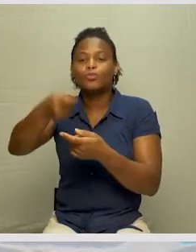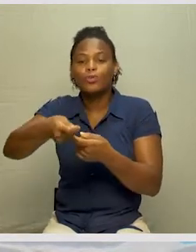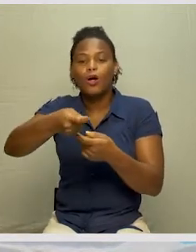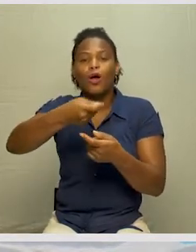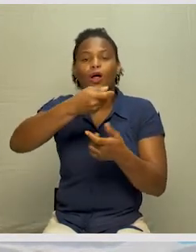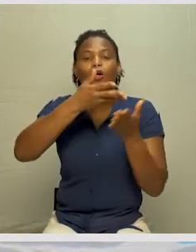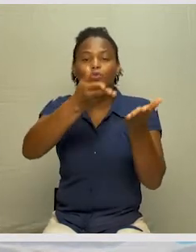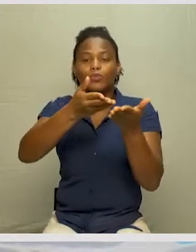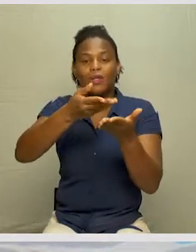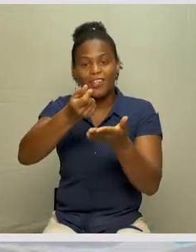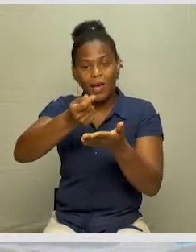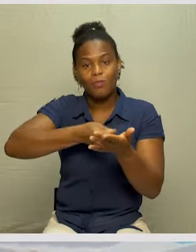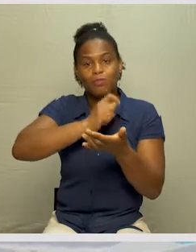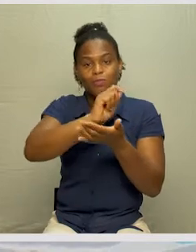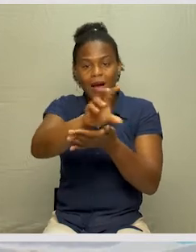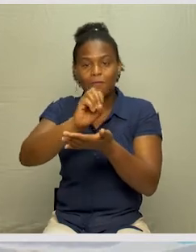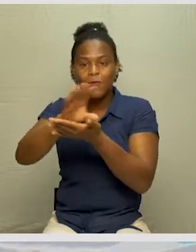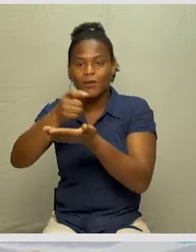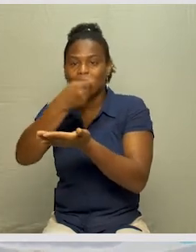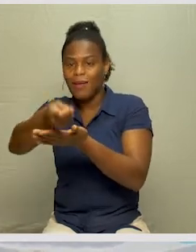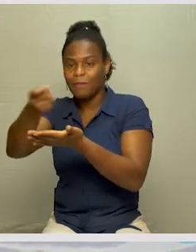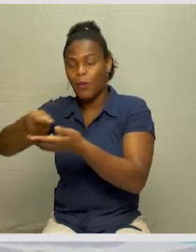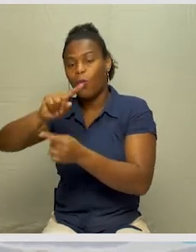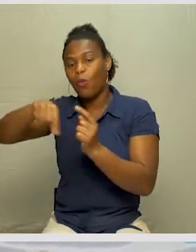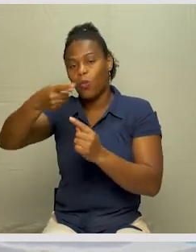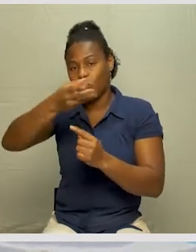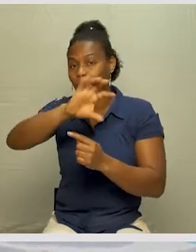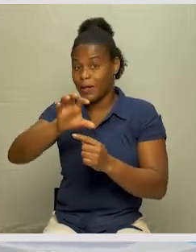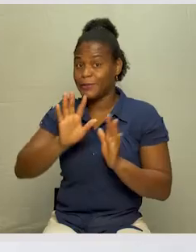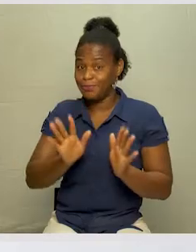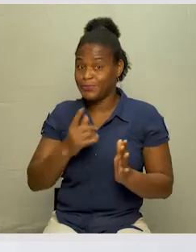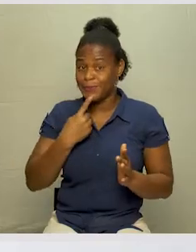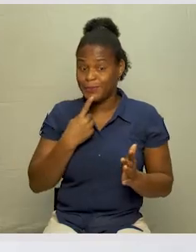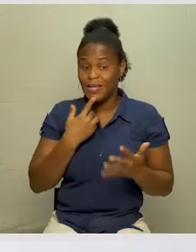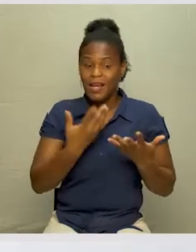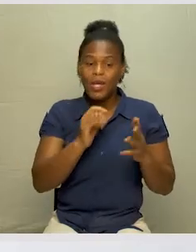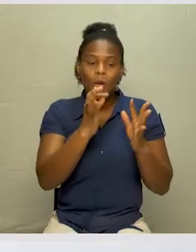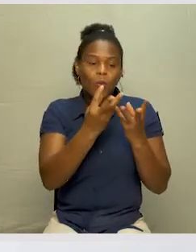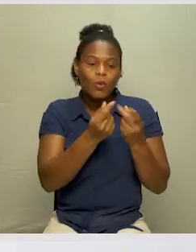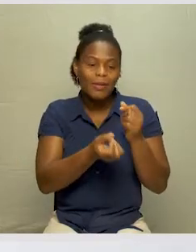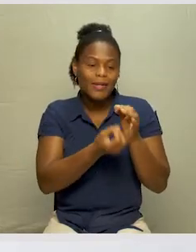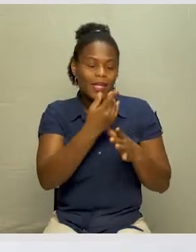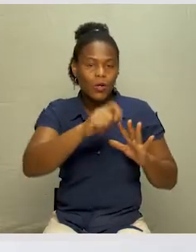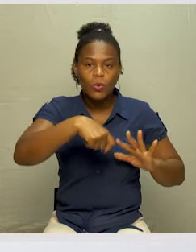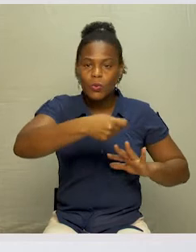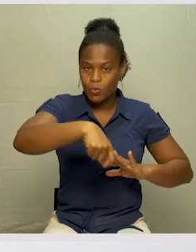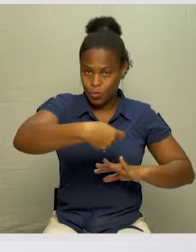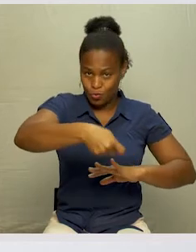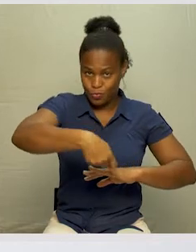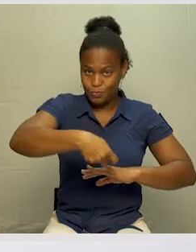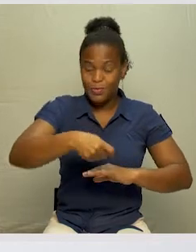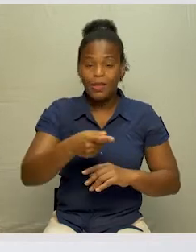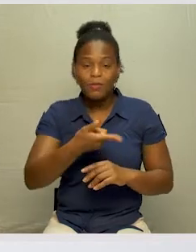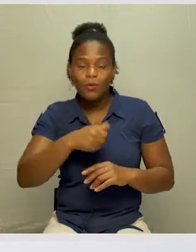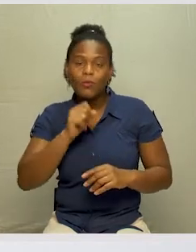financiar os outros países. Aí temos aqui A economia gera recurso que não utiliza,